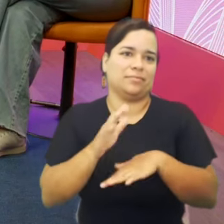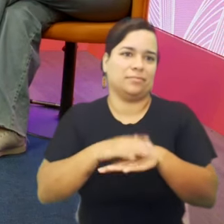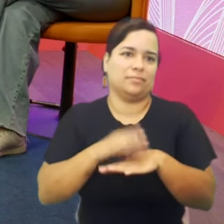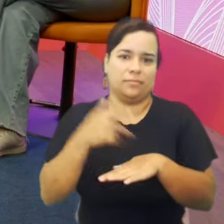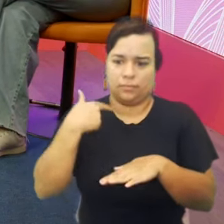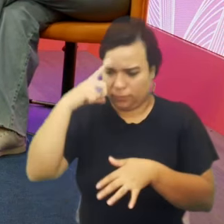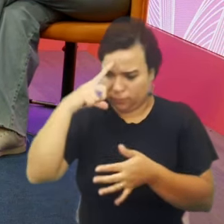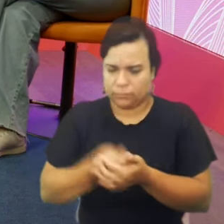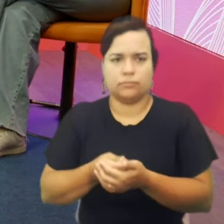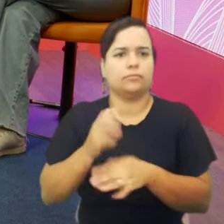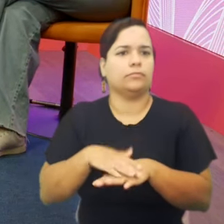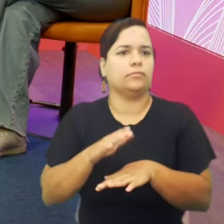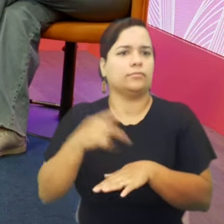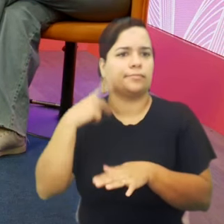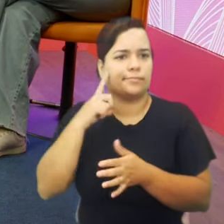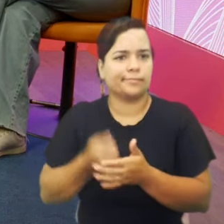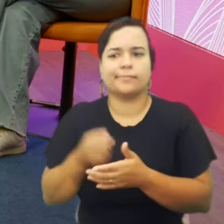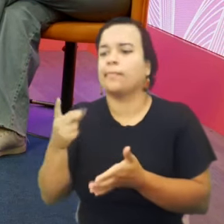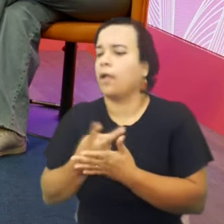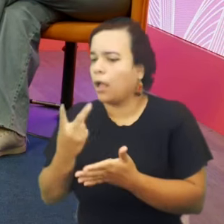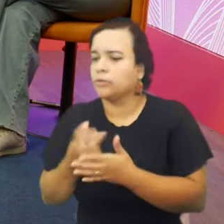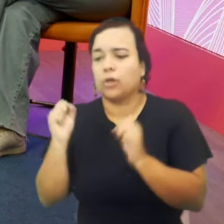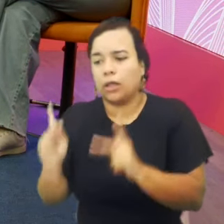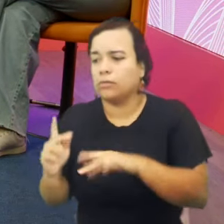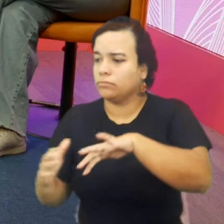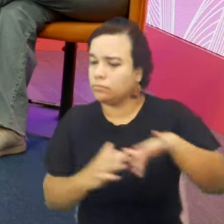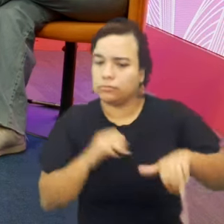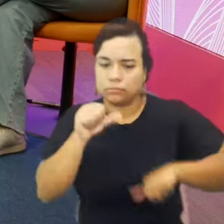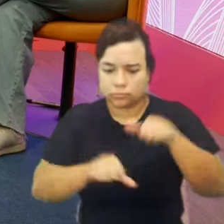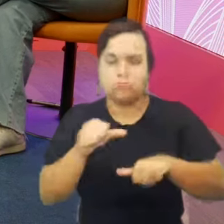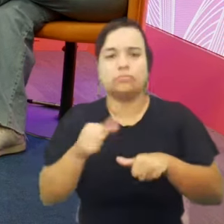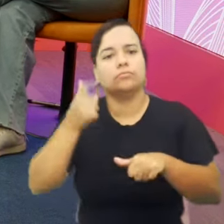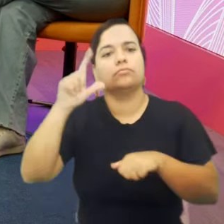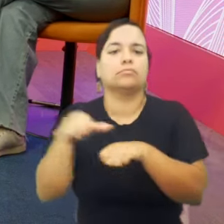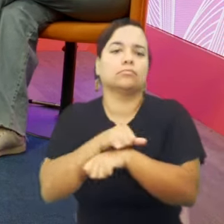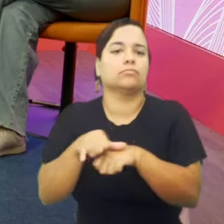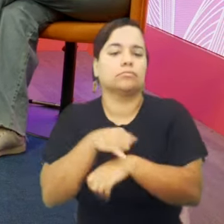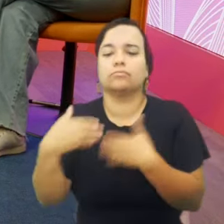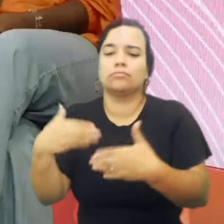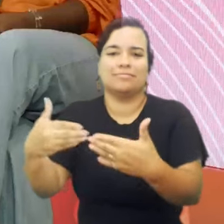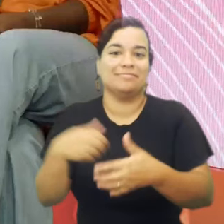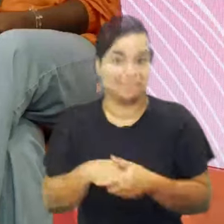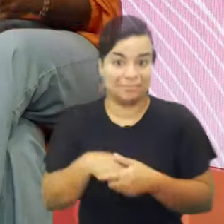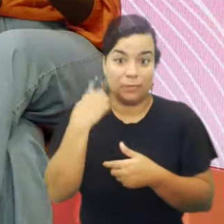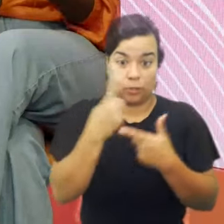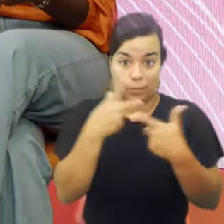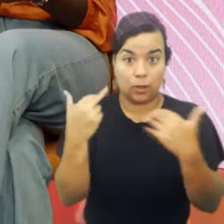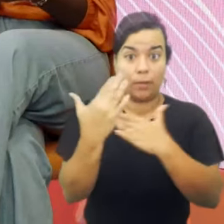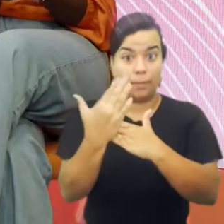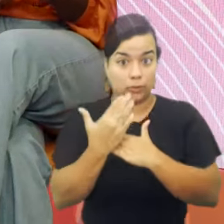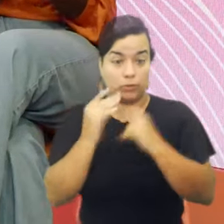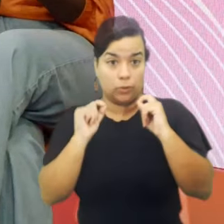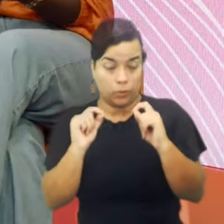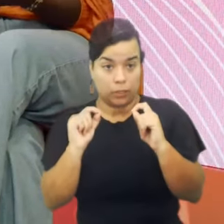Não deixei pra ninguém, eu decidi, gente, ó. Exato. Fiz errado. O que eu vou fazer? Você sabe que uma das coisas que me ajudou